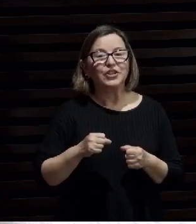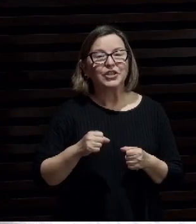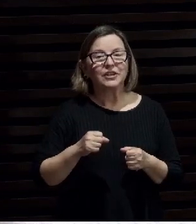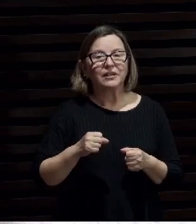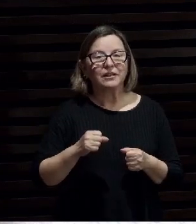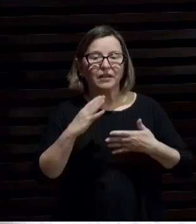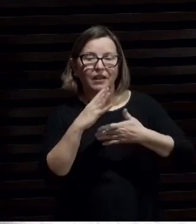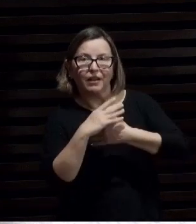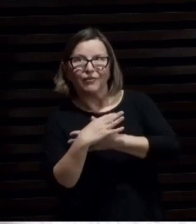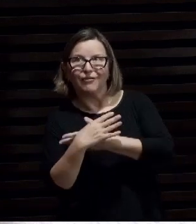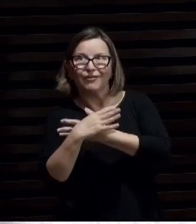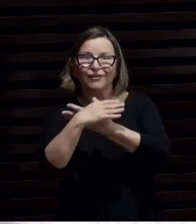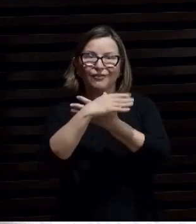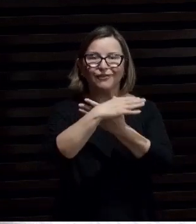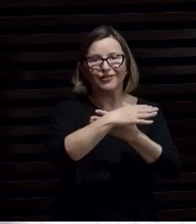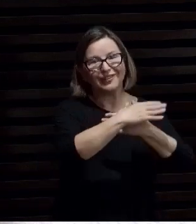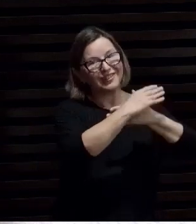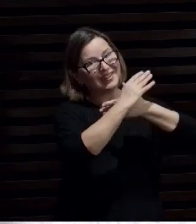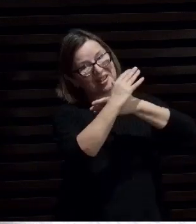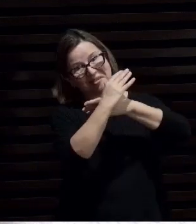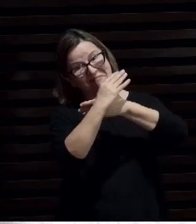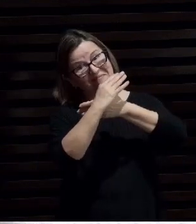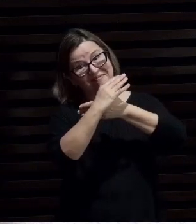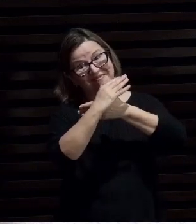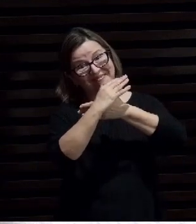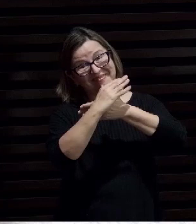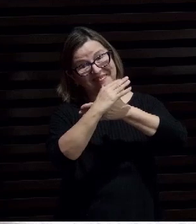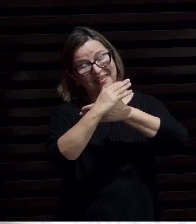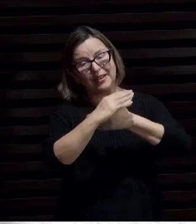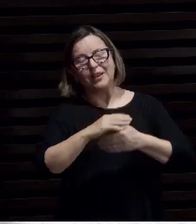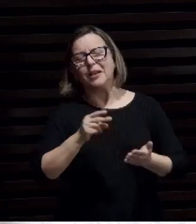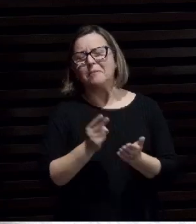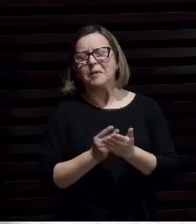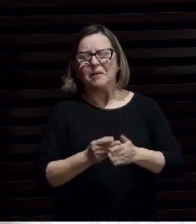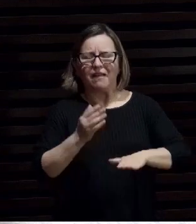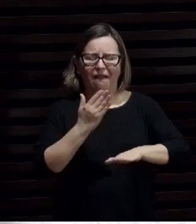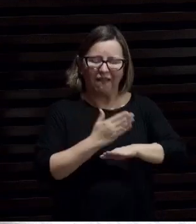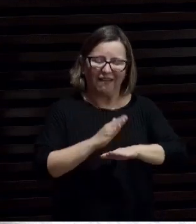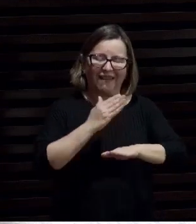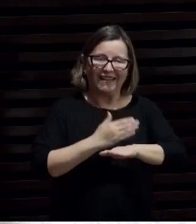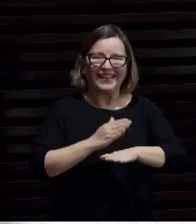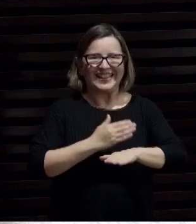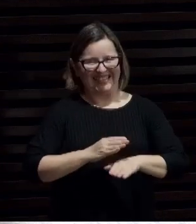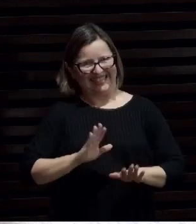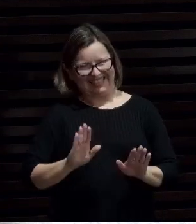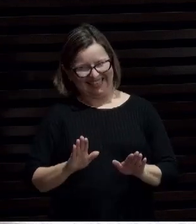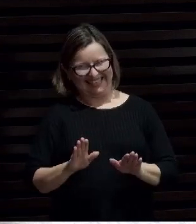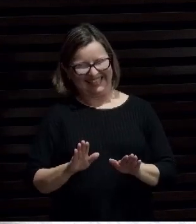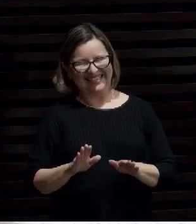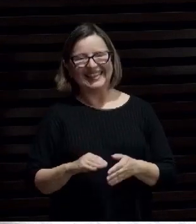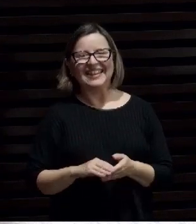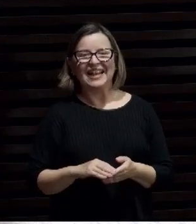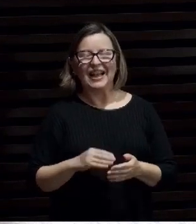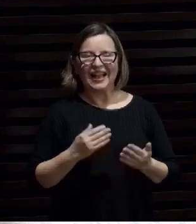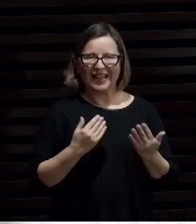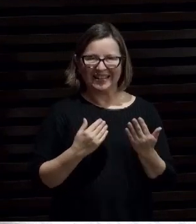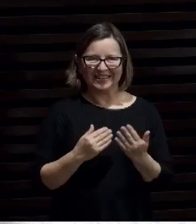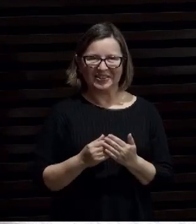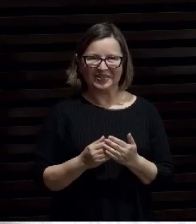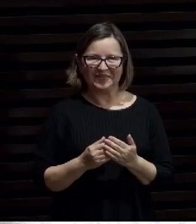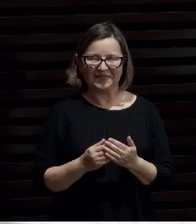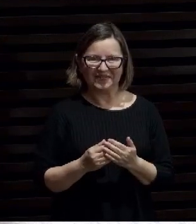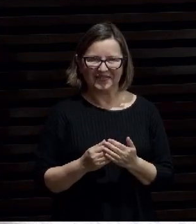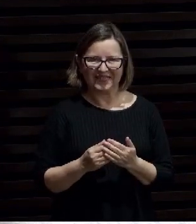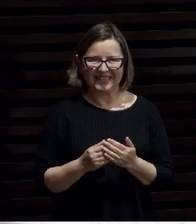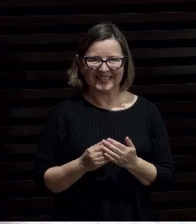Ela não pode voar, por mais que ela treine ou pratique. E da mesma maneira, nós